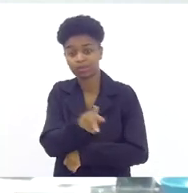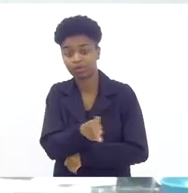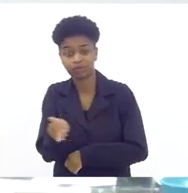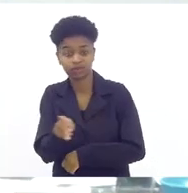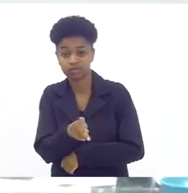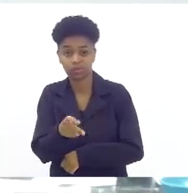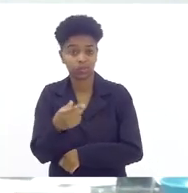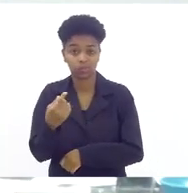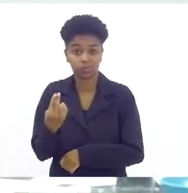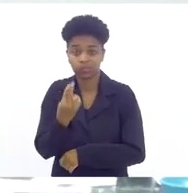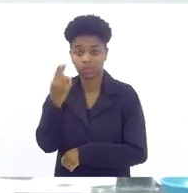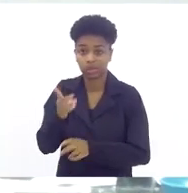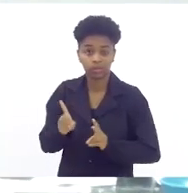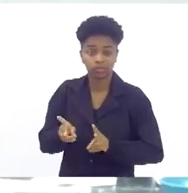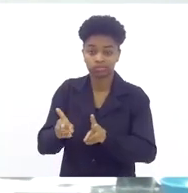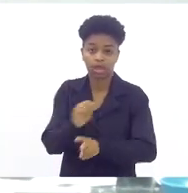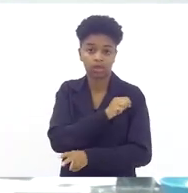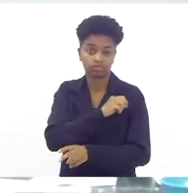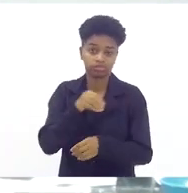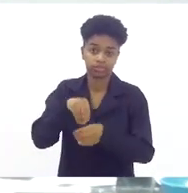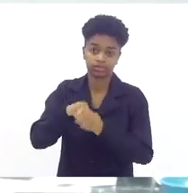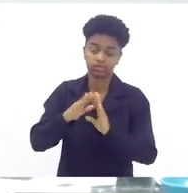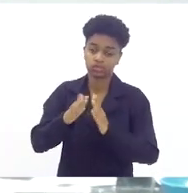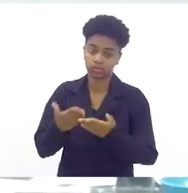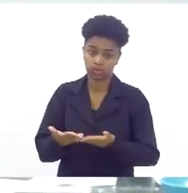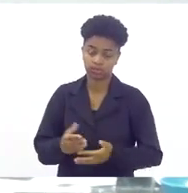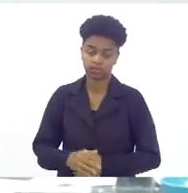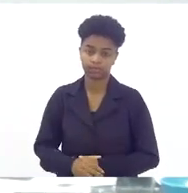manter esses alunos na escola